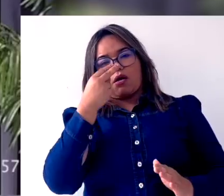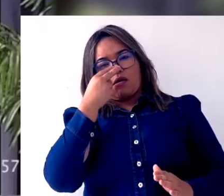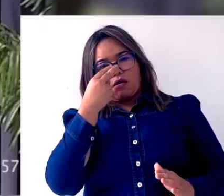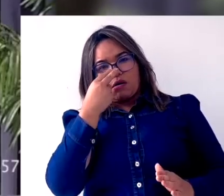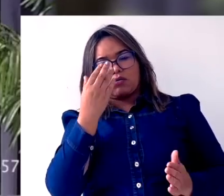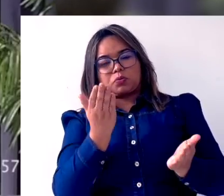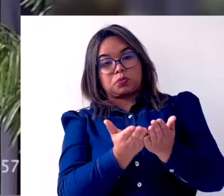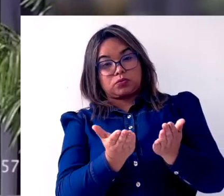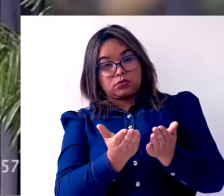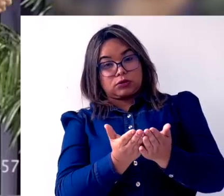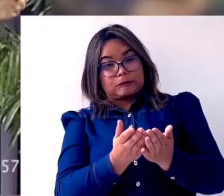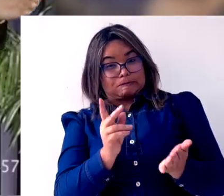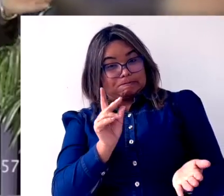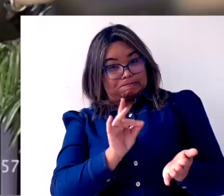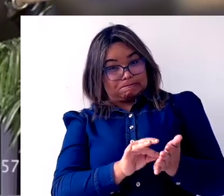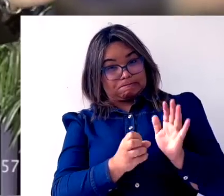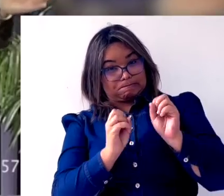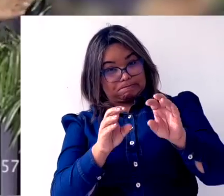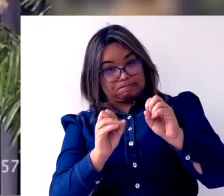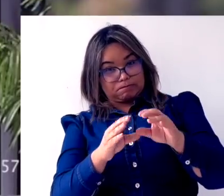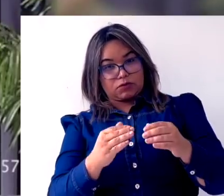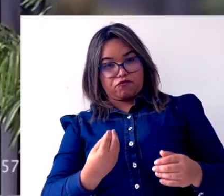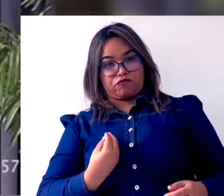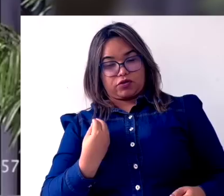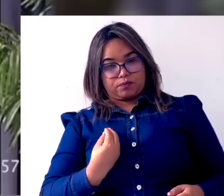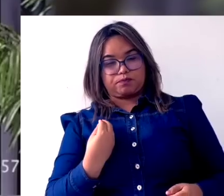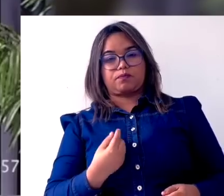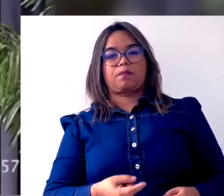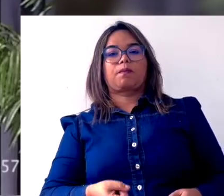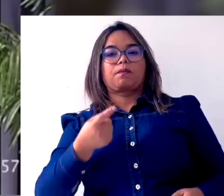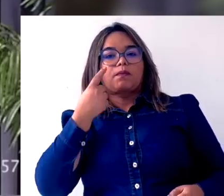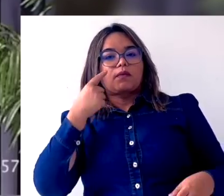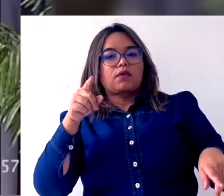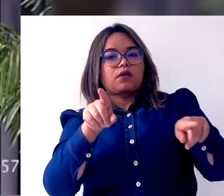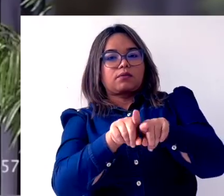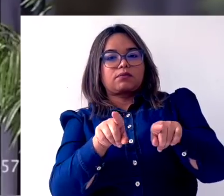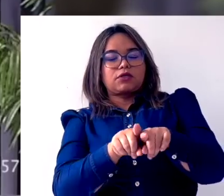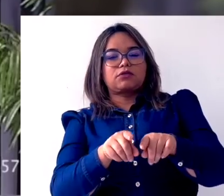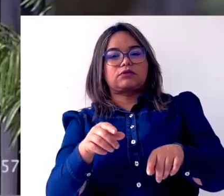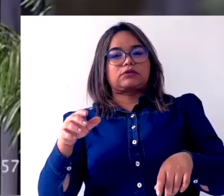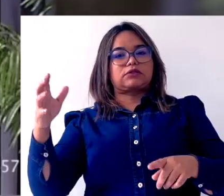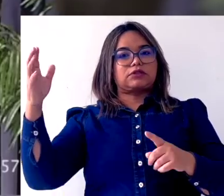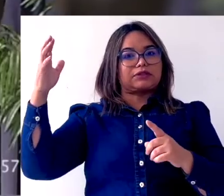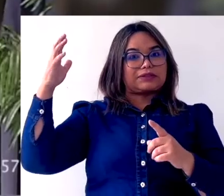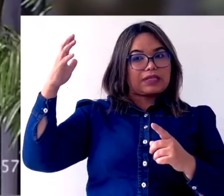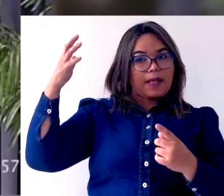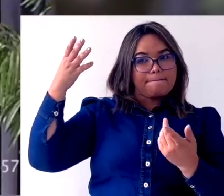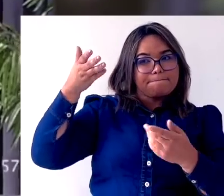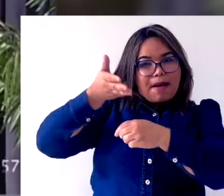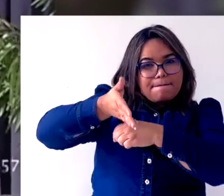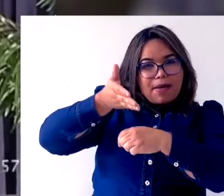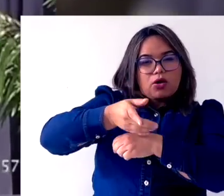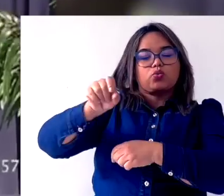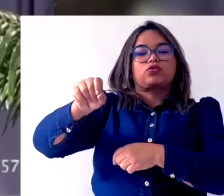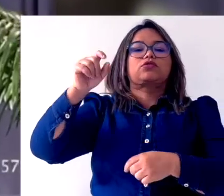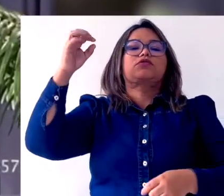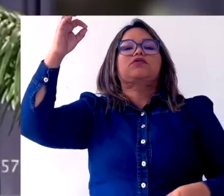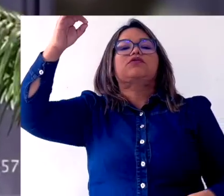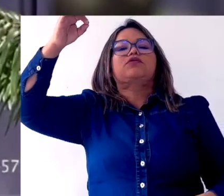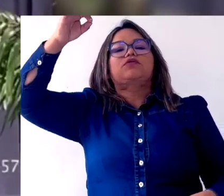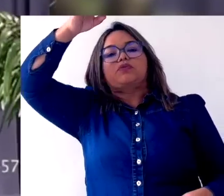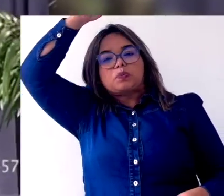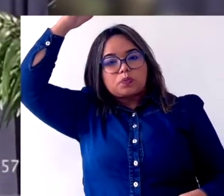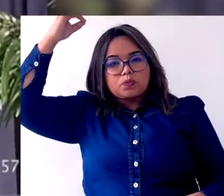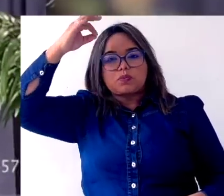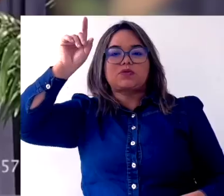esse fogo, esse derramamento do Espírito de Deus, entre aspas, que está invadindo os Estados